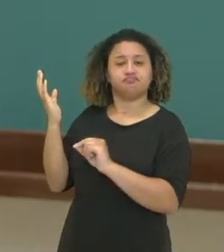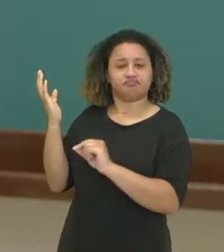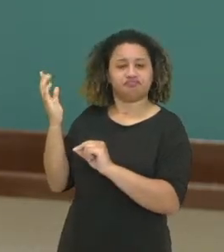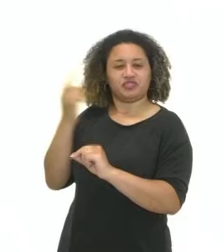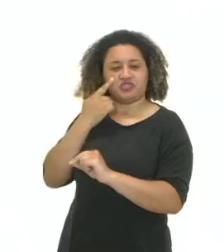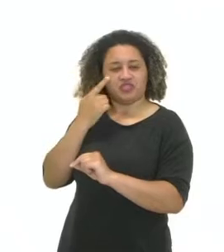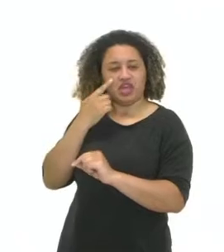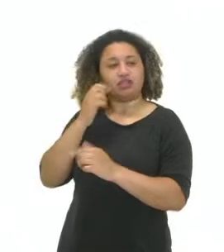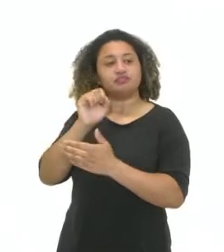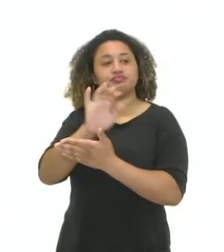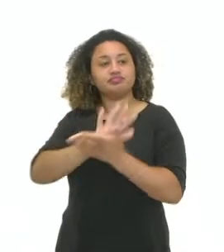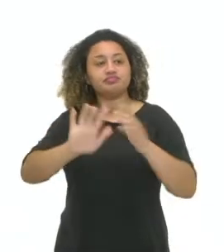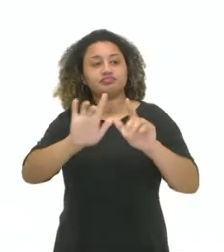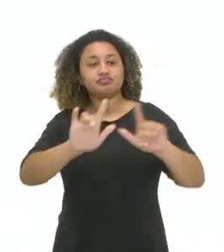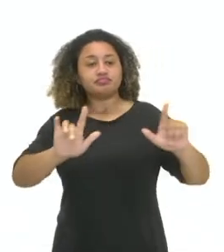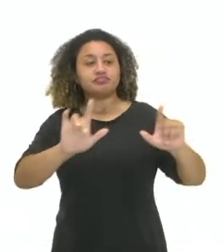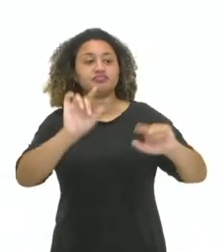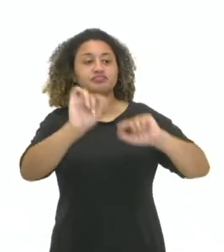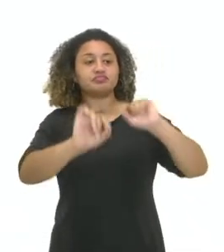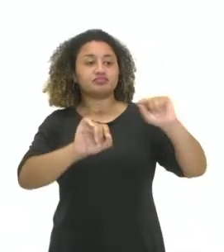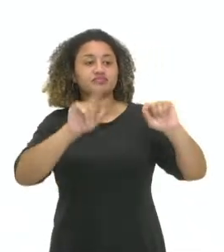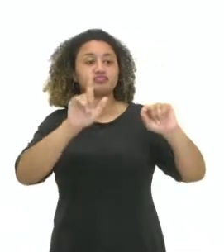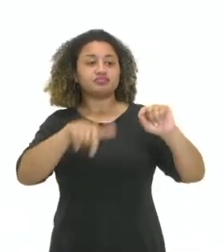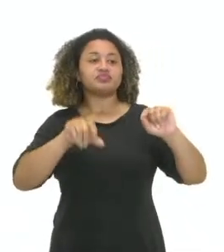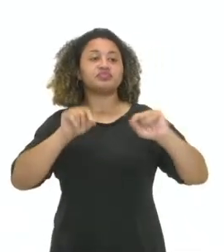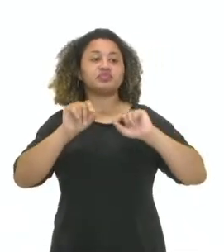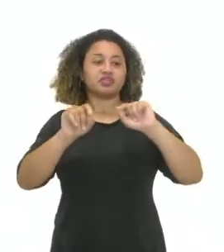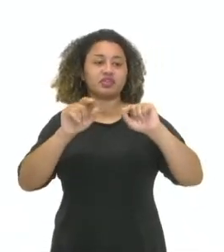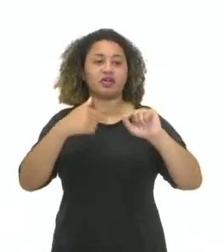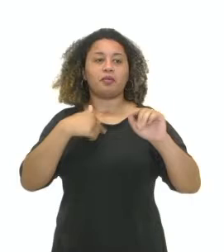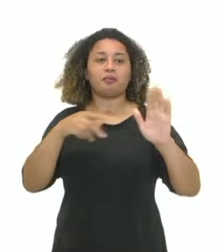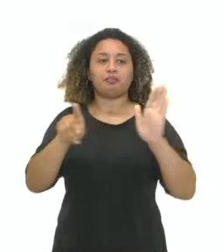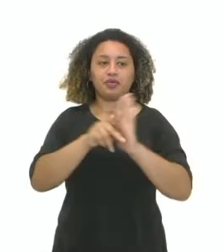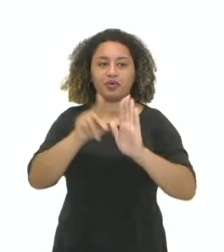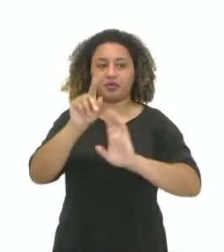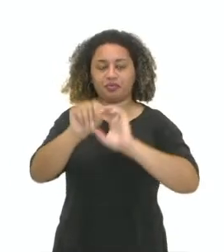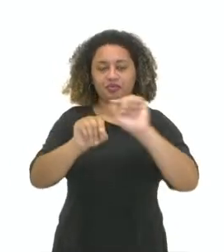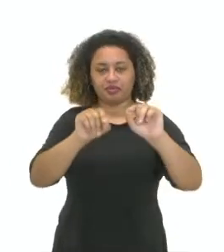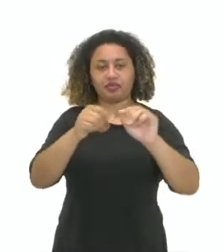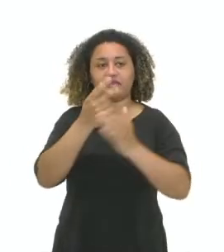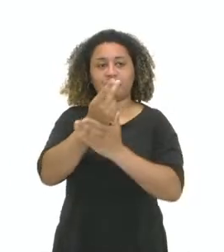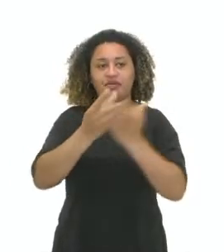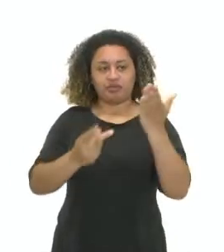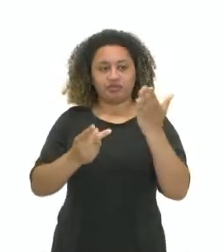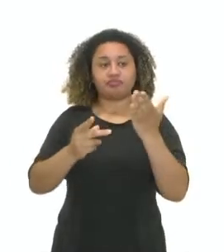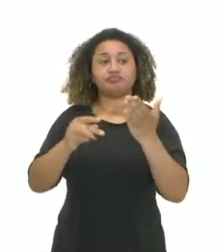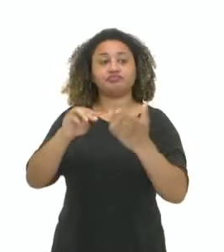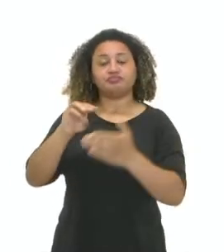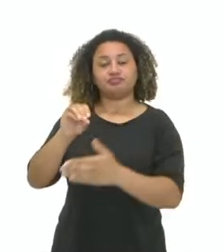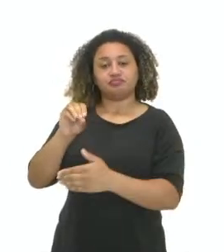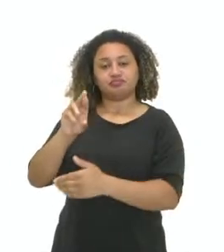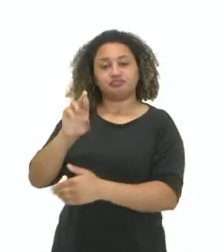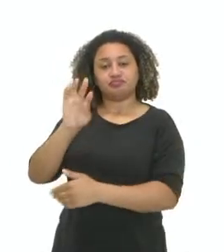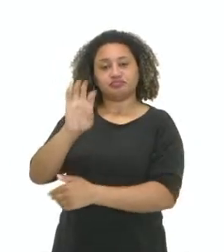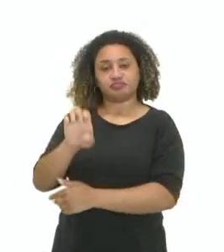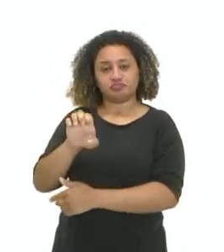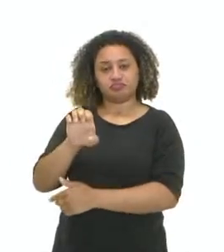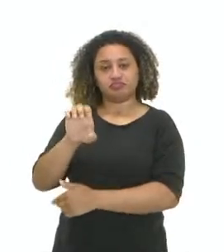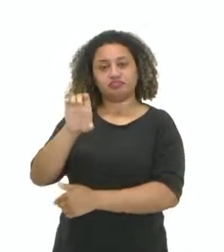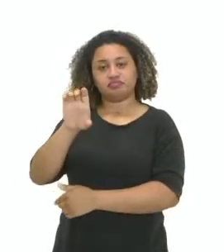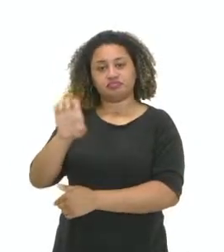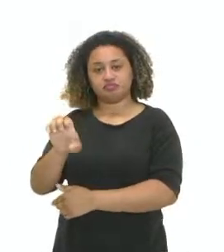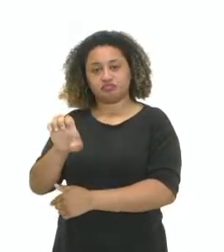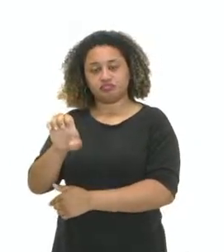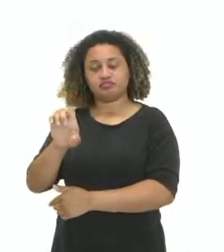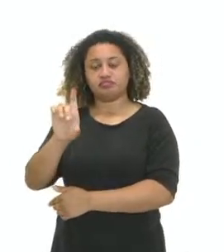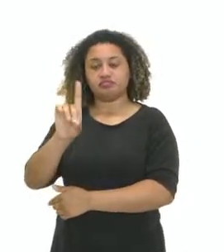nós temos então uma obra que faz uma alusão direta ao poema Morte e Vida Severina. É a obra de